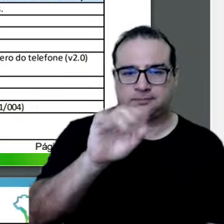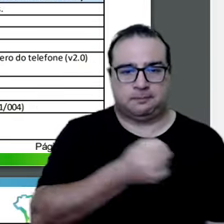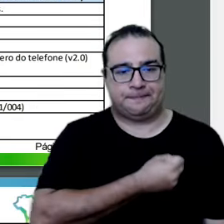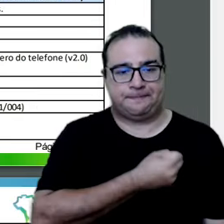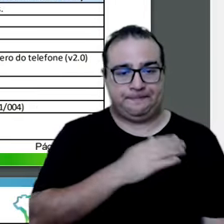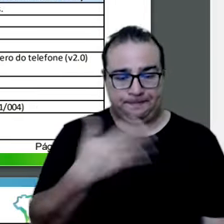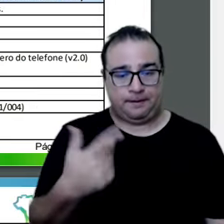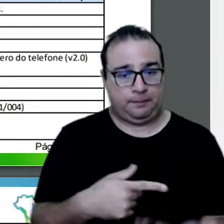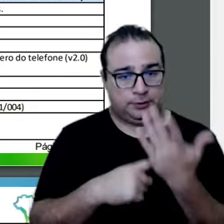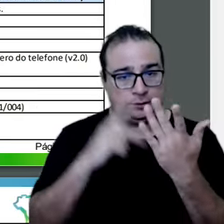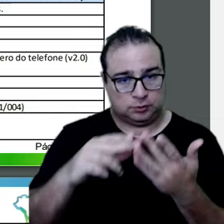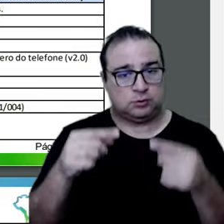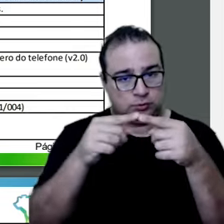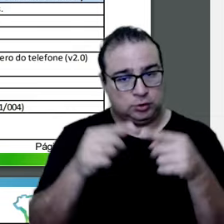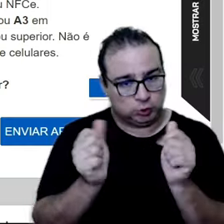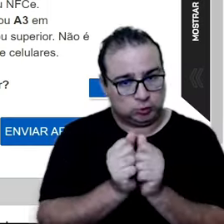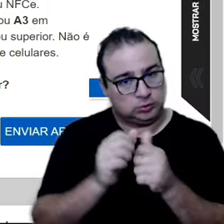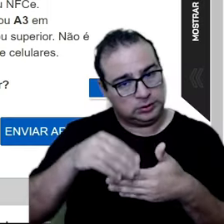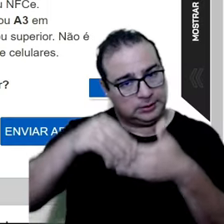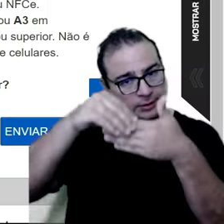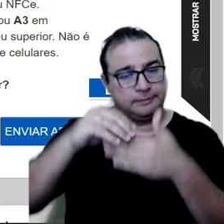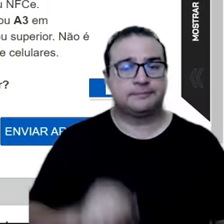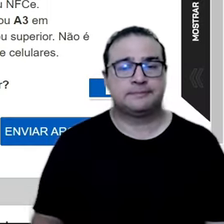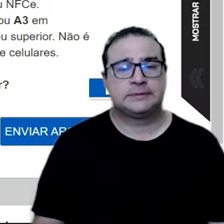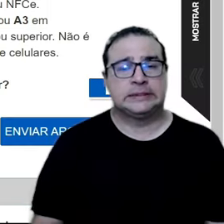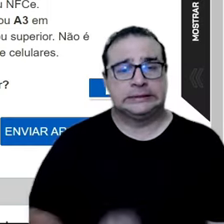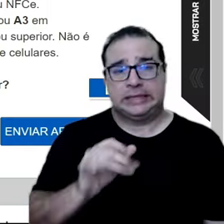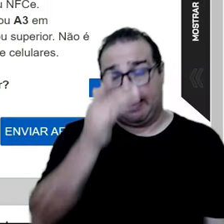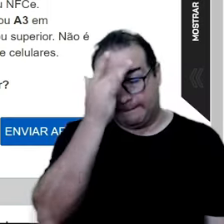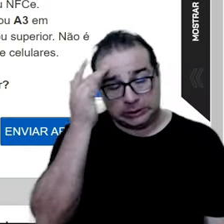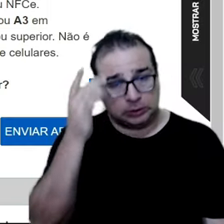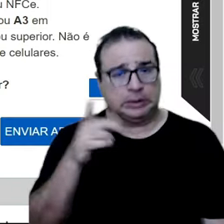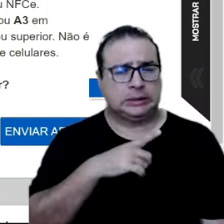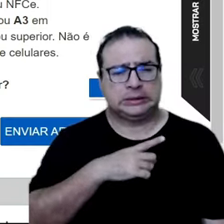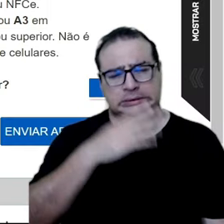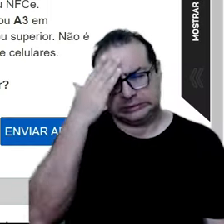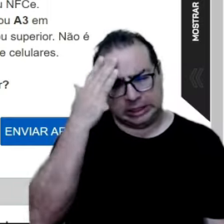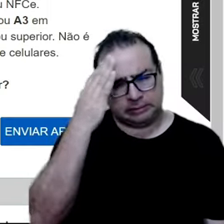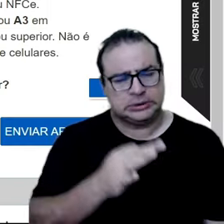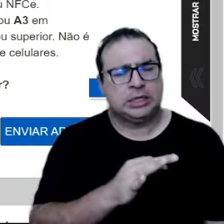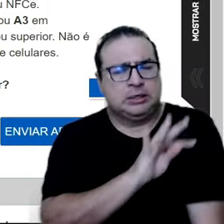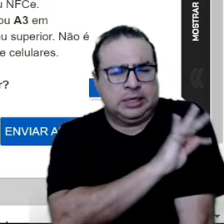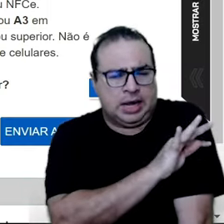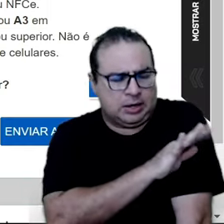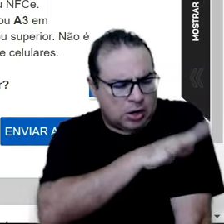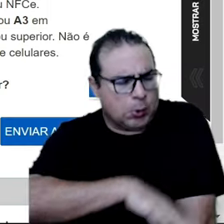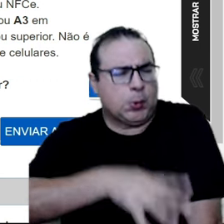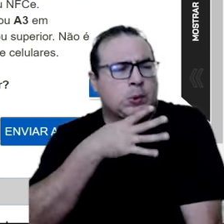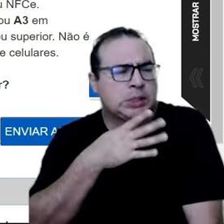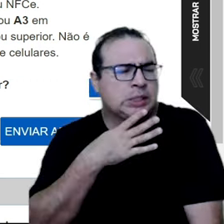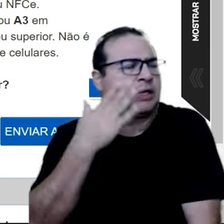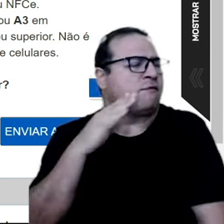anexo então se a pessoa tiver condições né técnicas que é o que você trouxe essa